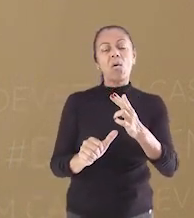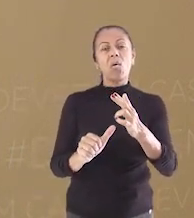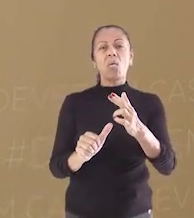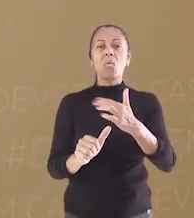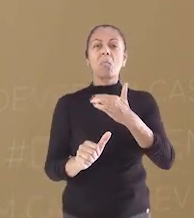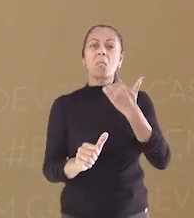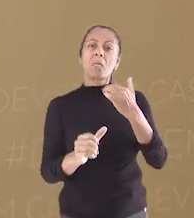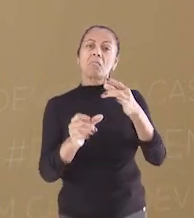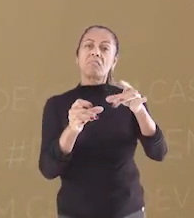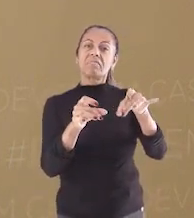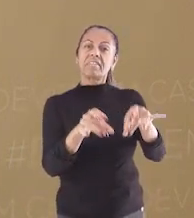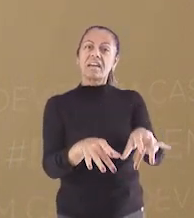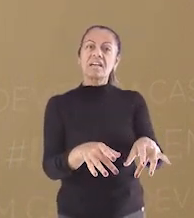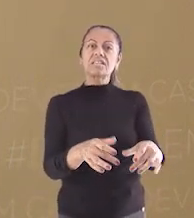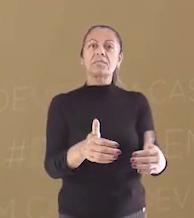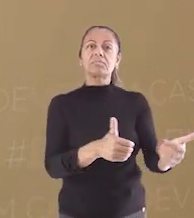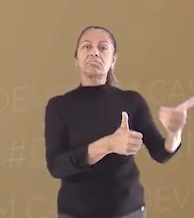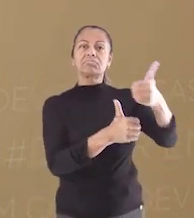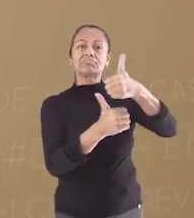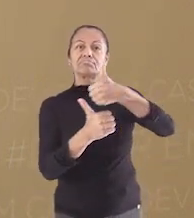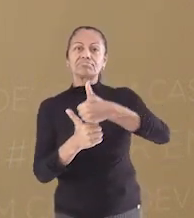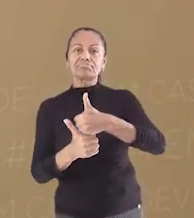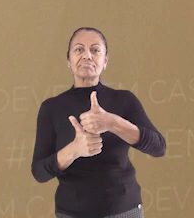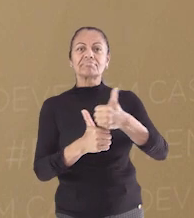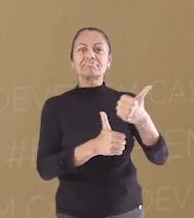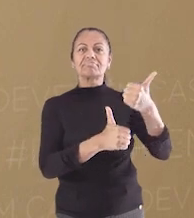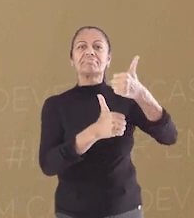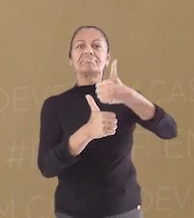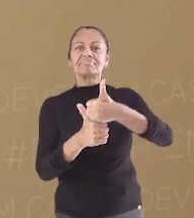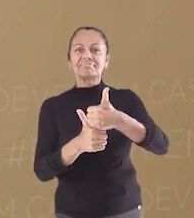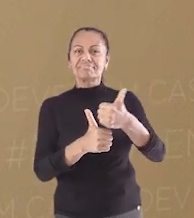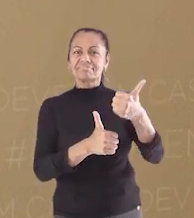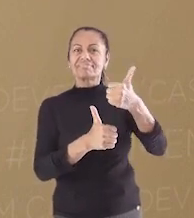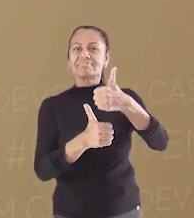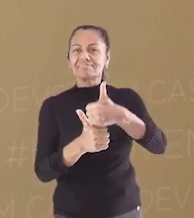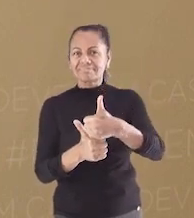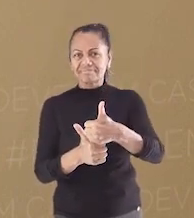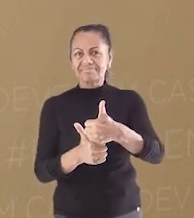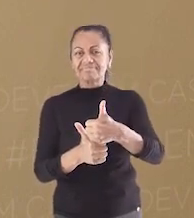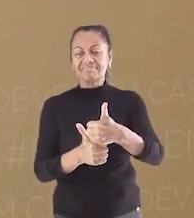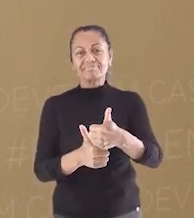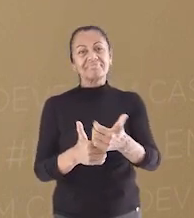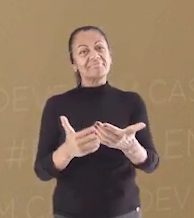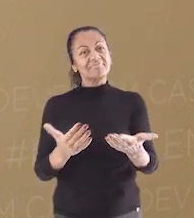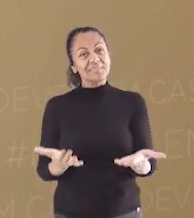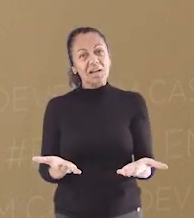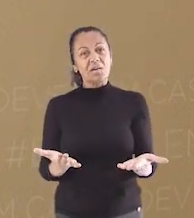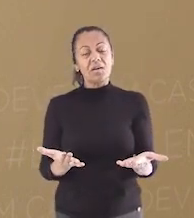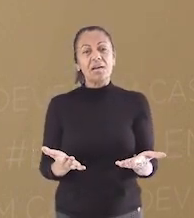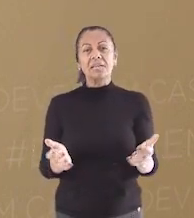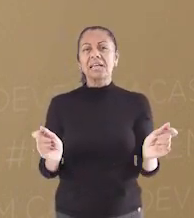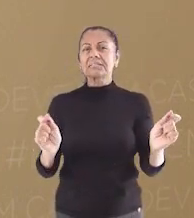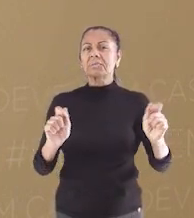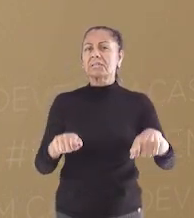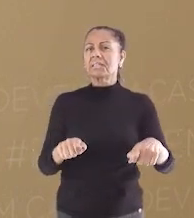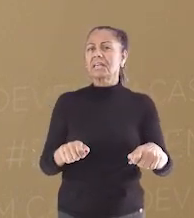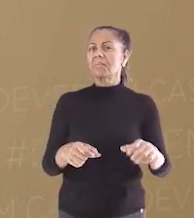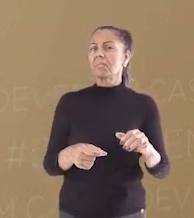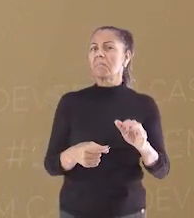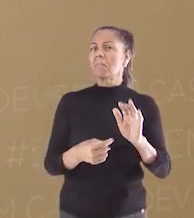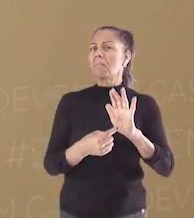de fato, mas se transformava ou deixava de existir para dar lugar a outra